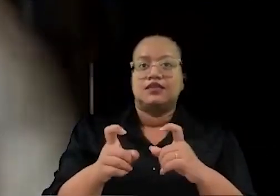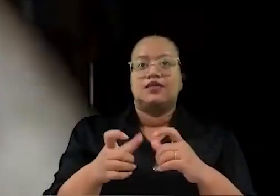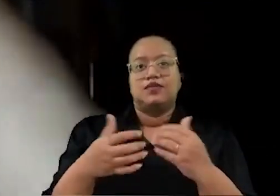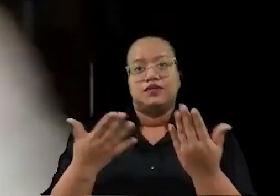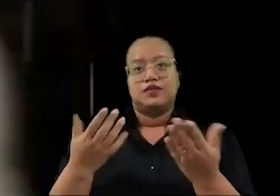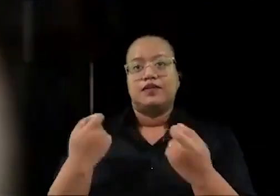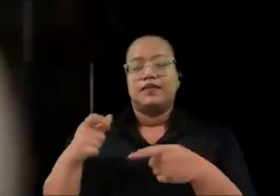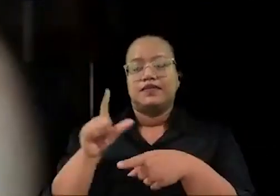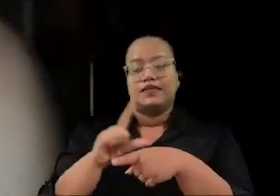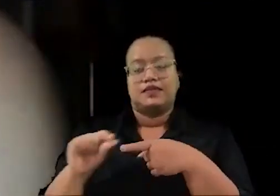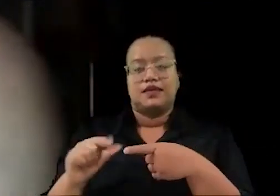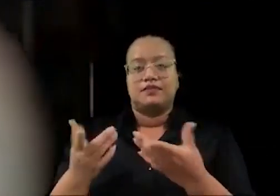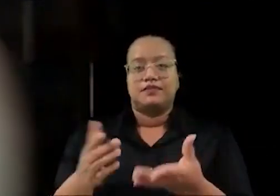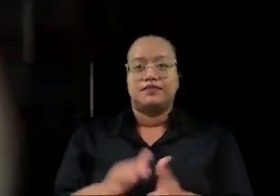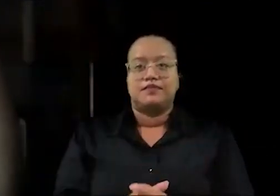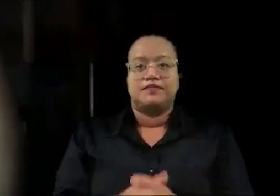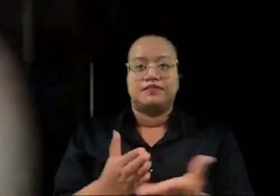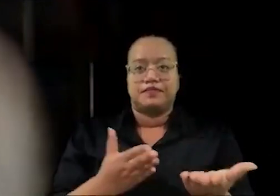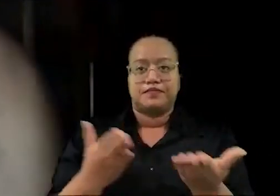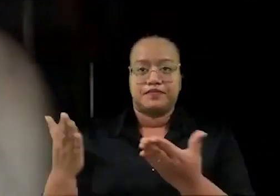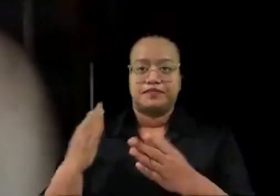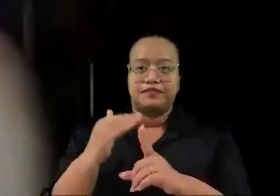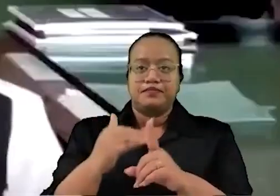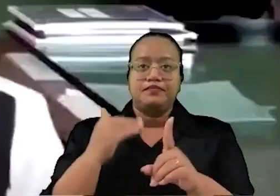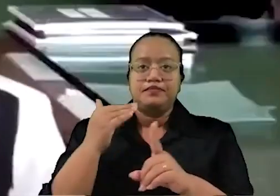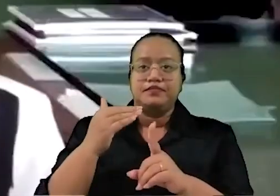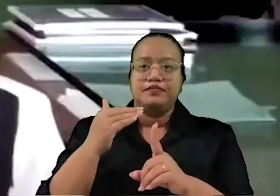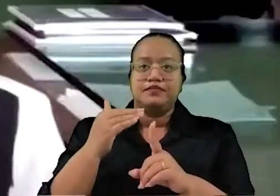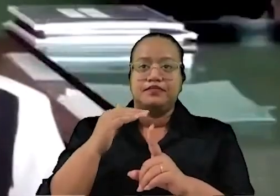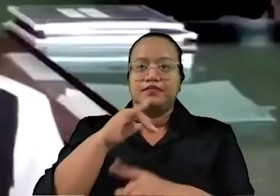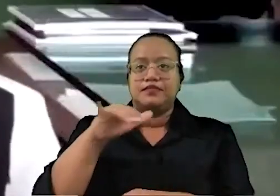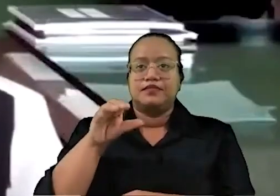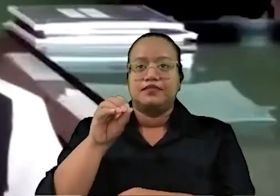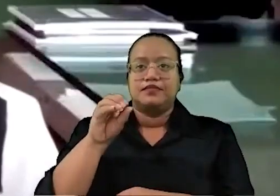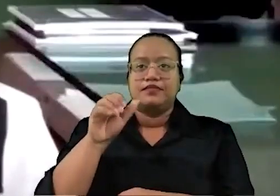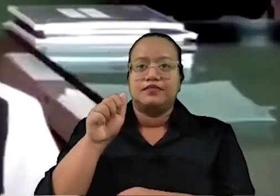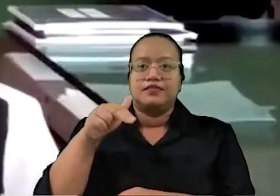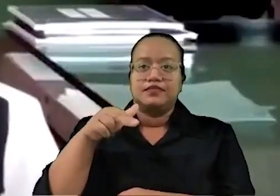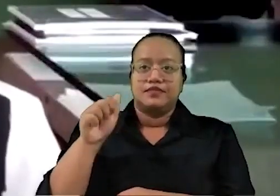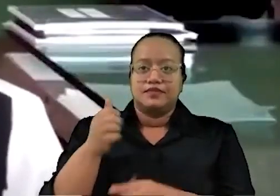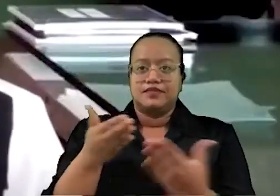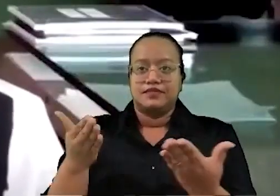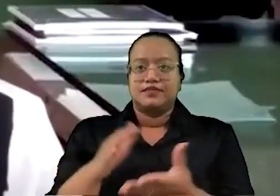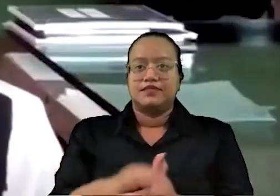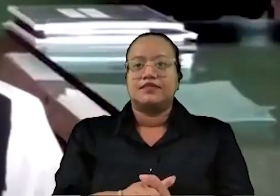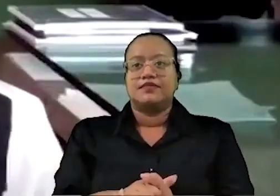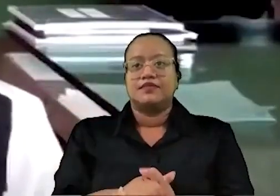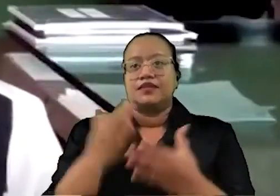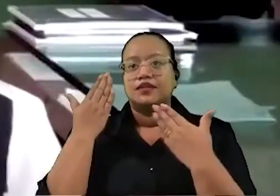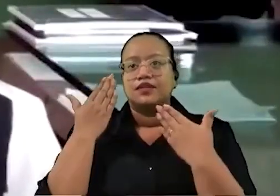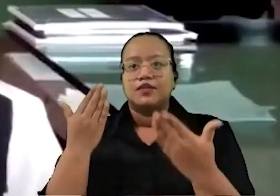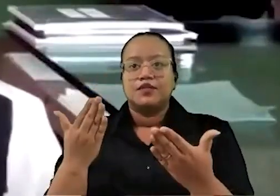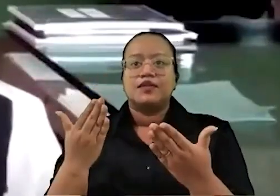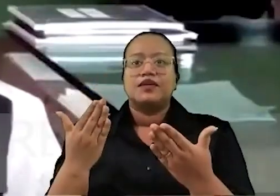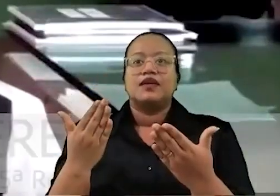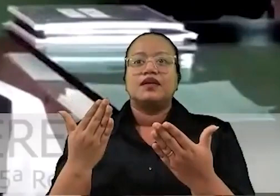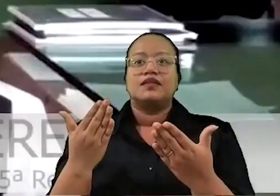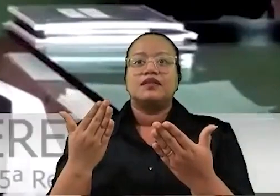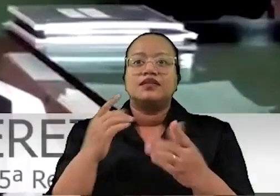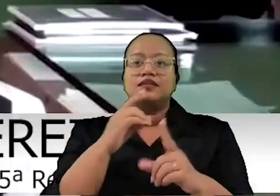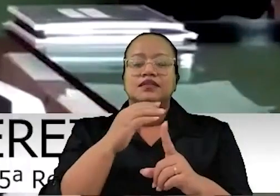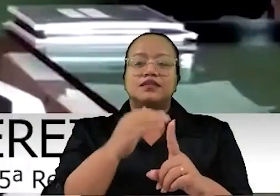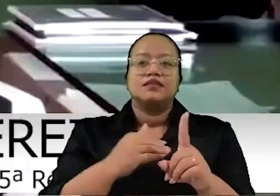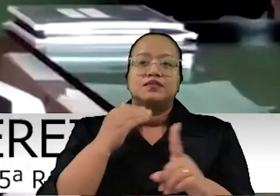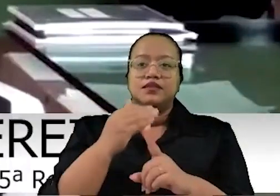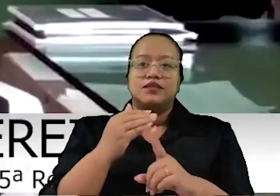doutora Joana, desembargadora Joana. Obrigada, desembargadora Daldice. Agradeço também ao desembargador